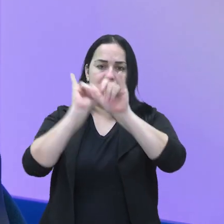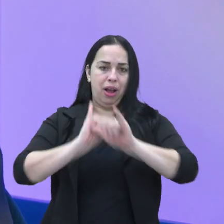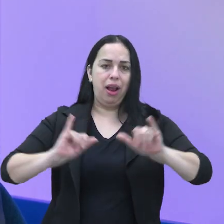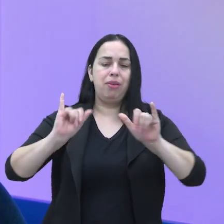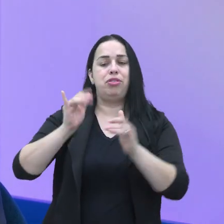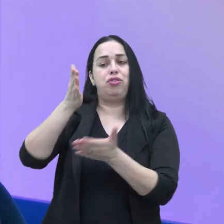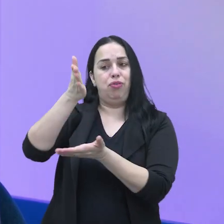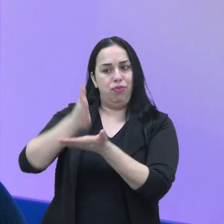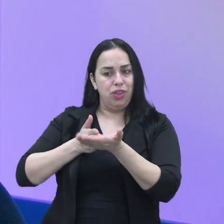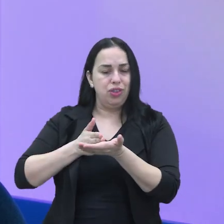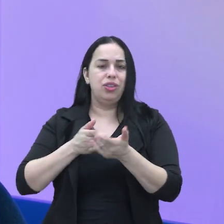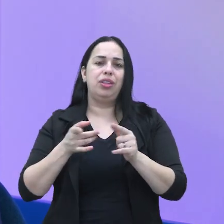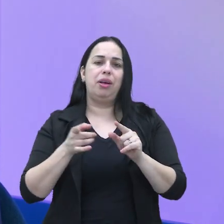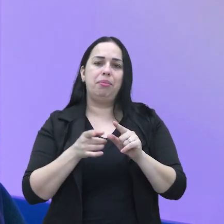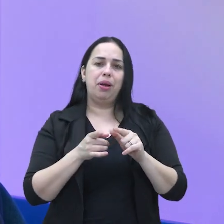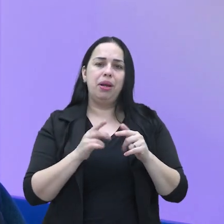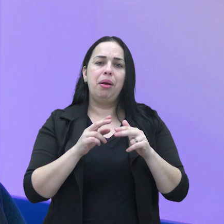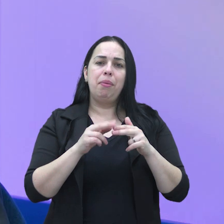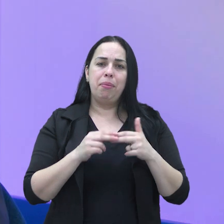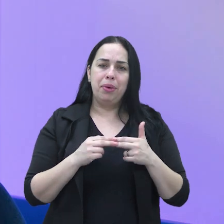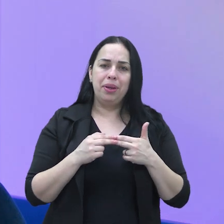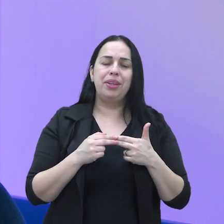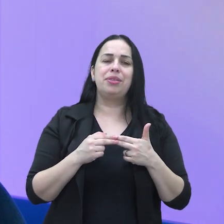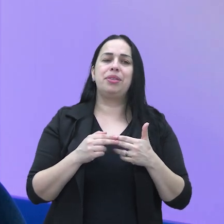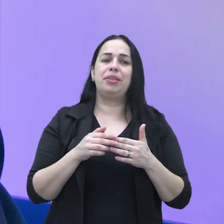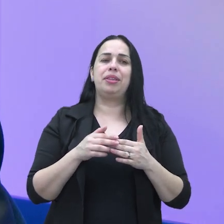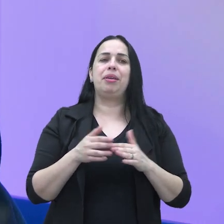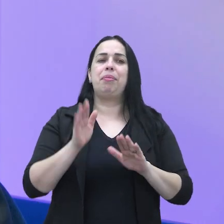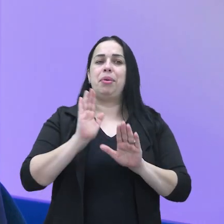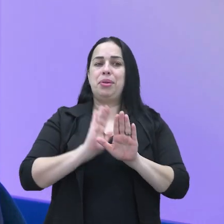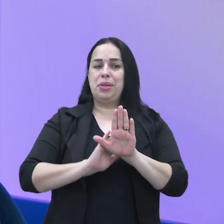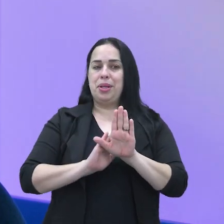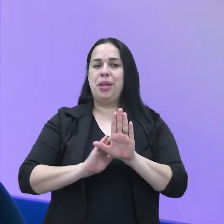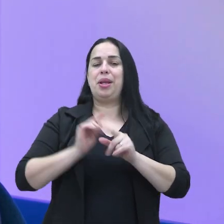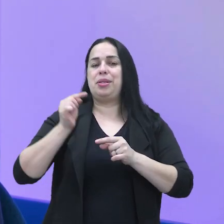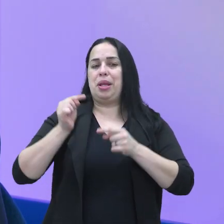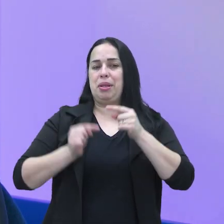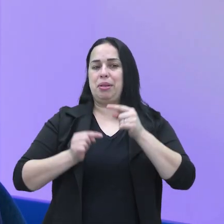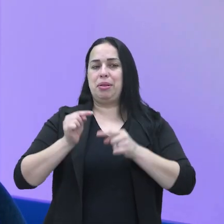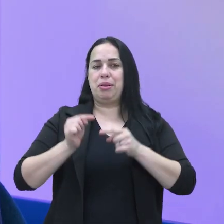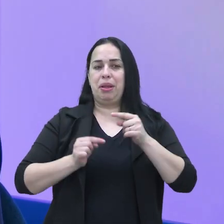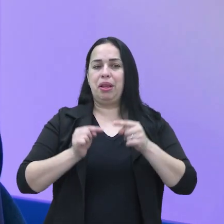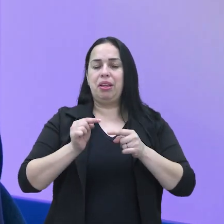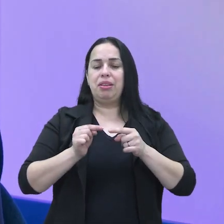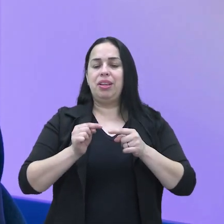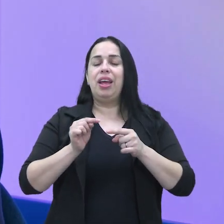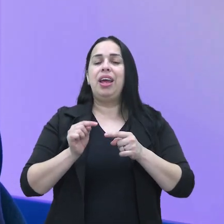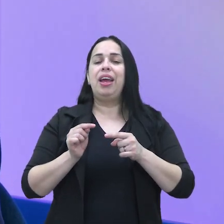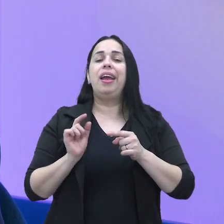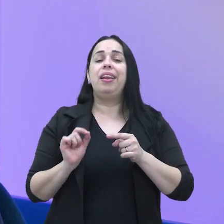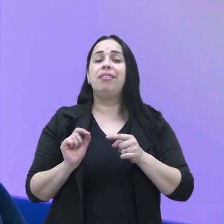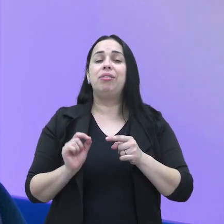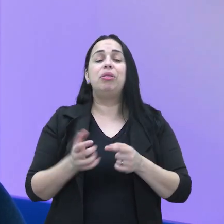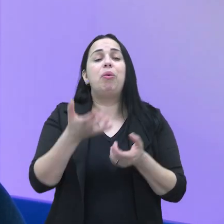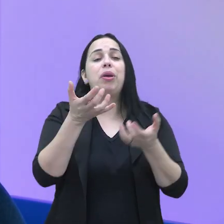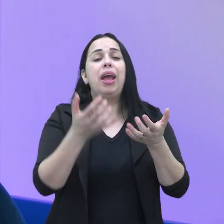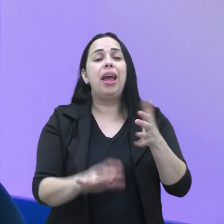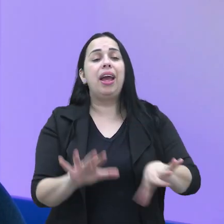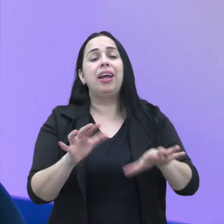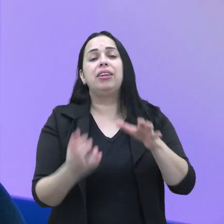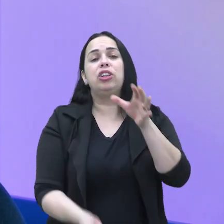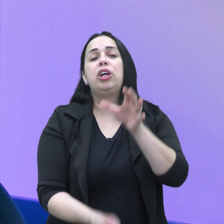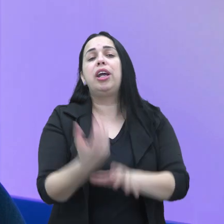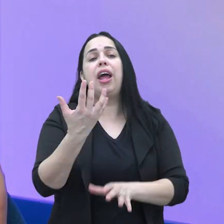televisão, dividindo poder. Então, o próprio sistema colabora para que novos não sejam